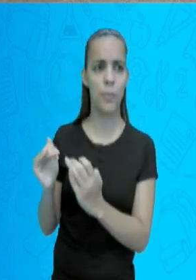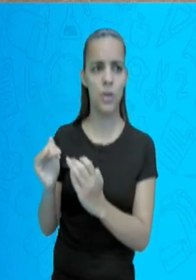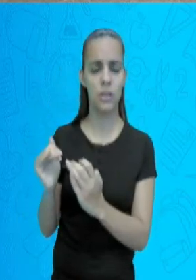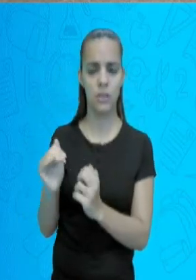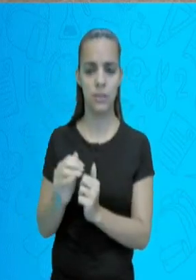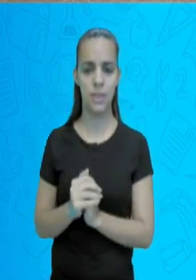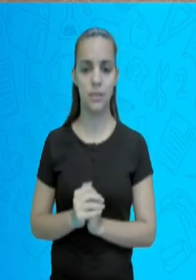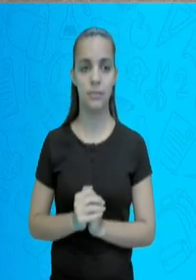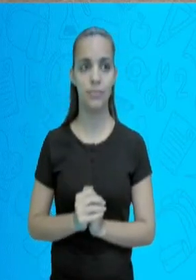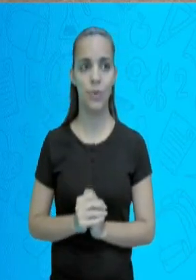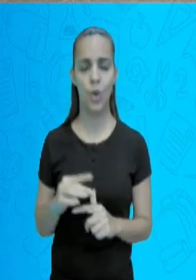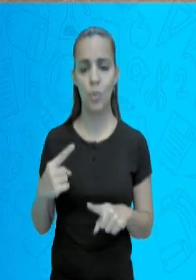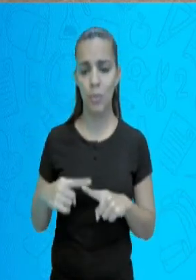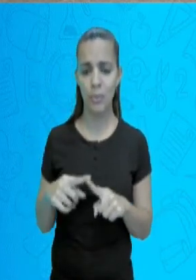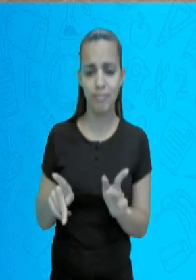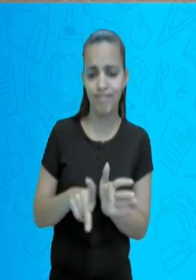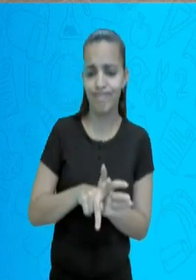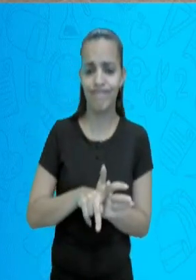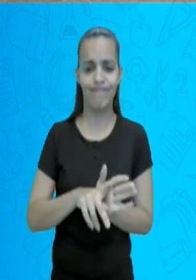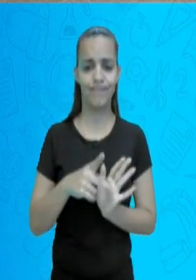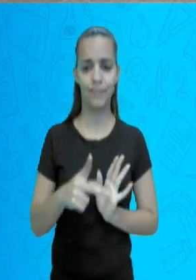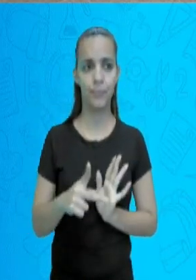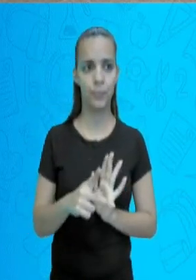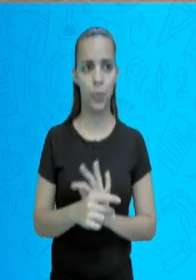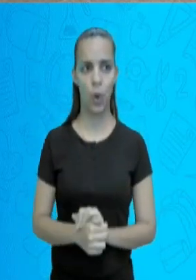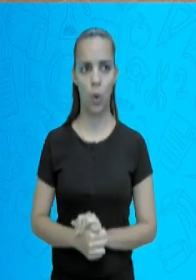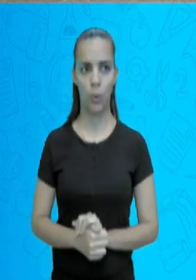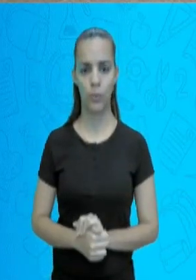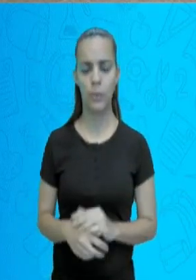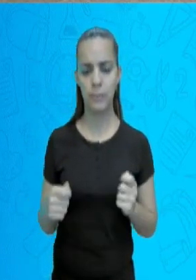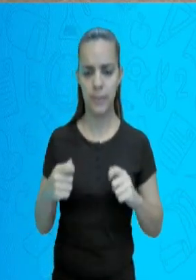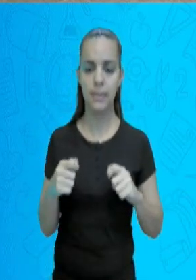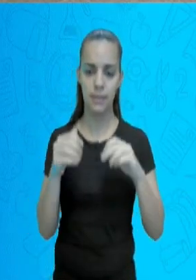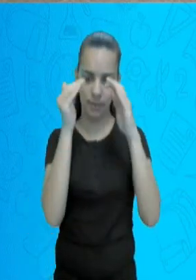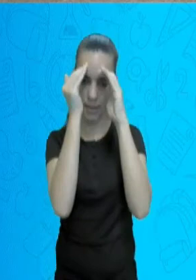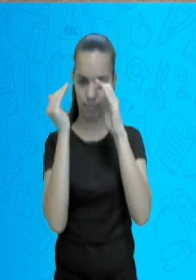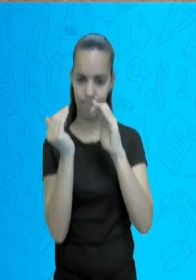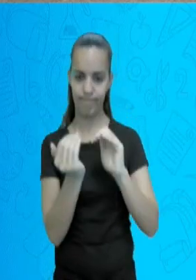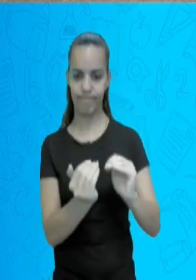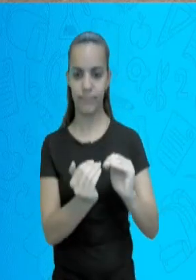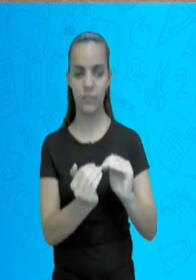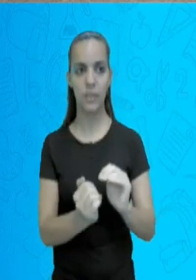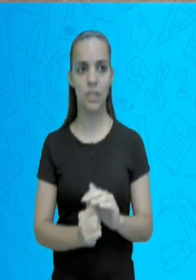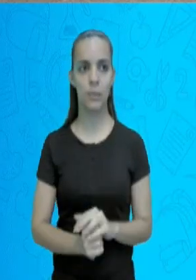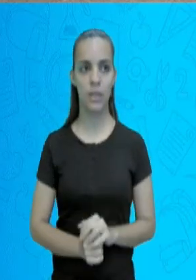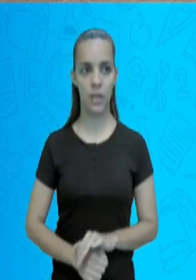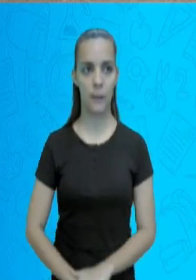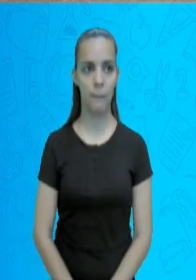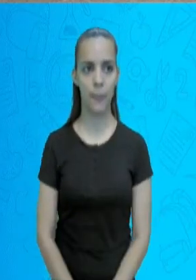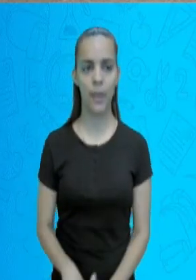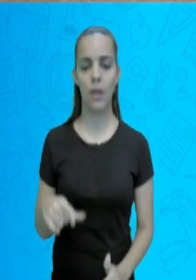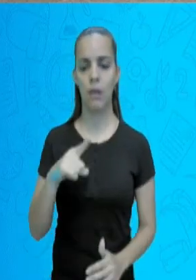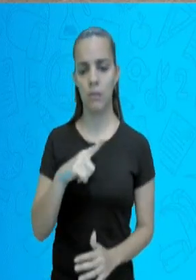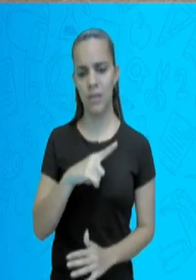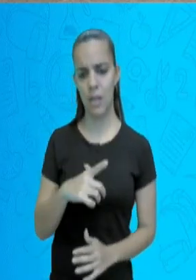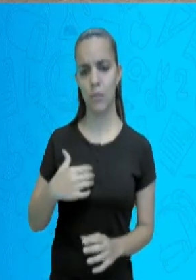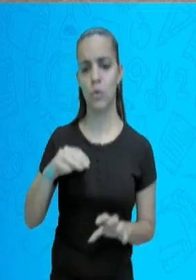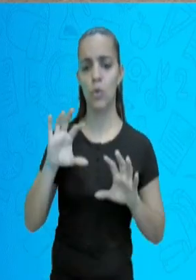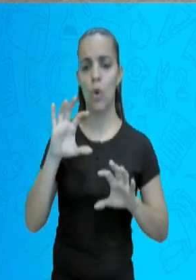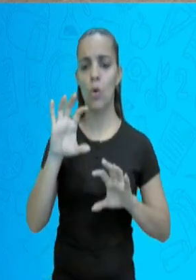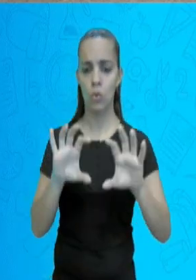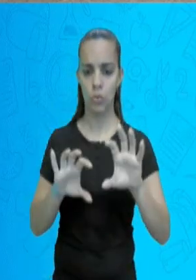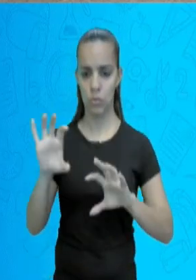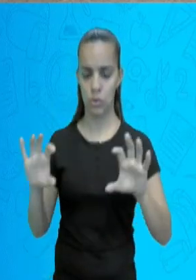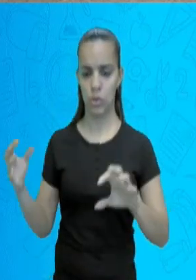uma convenção e eles devem ser respeitados. Ok? Então, nós temos o continente europeu e